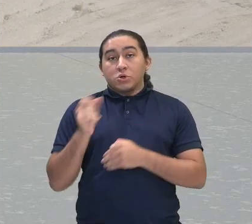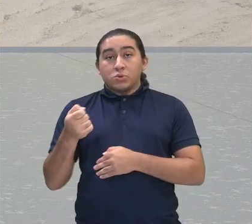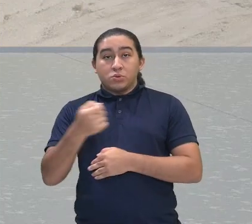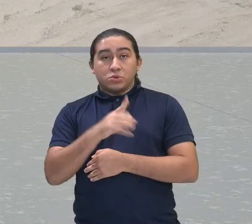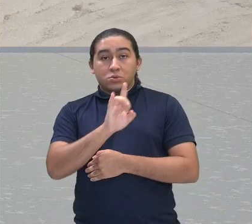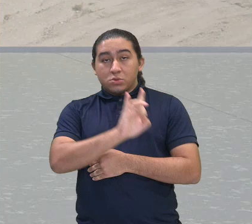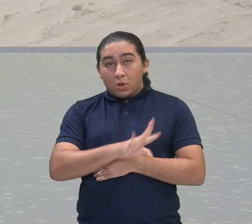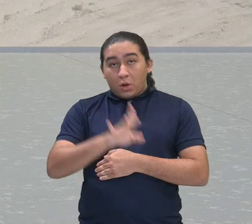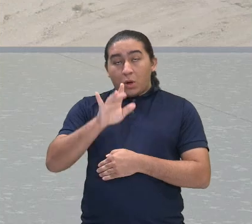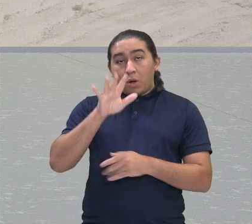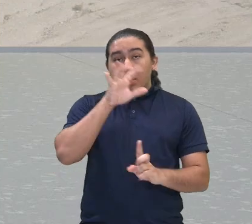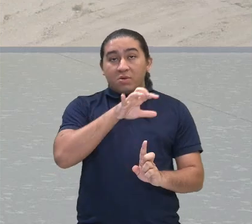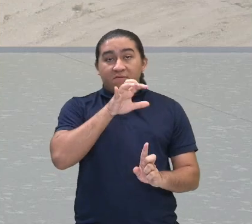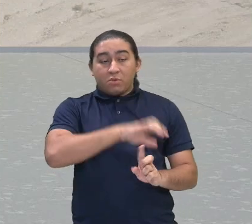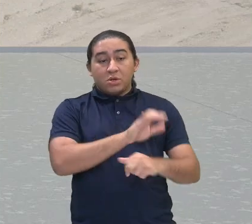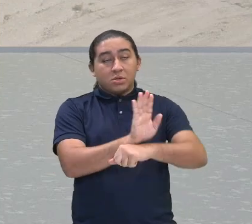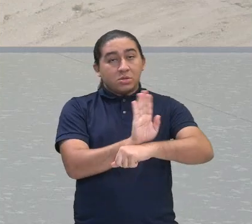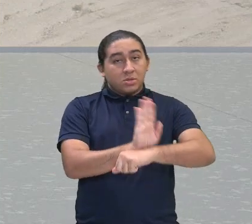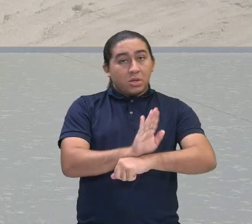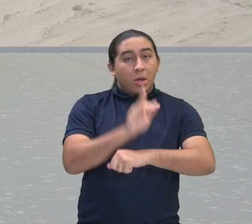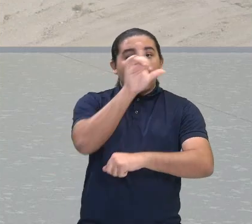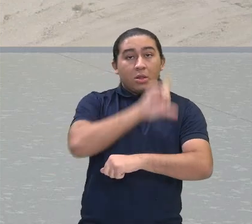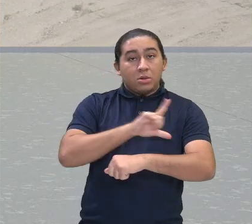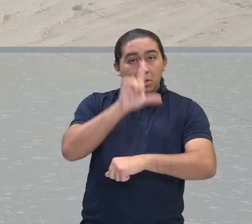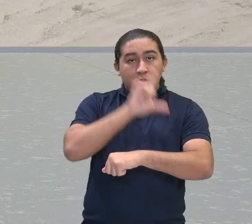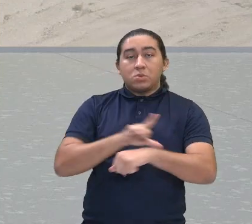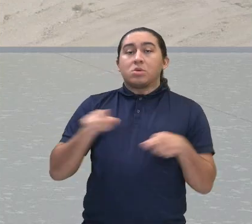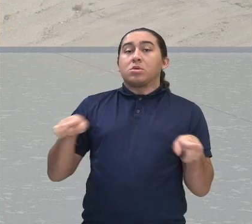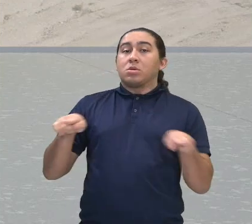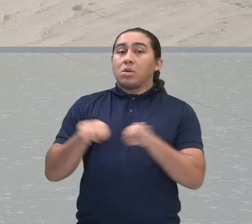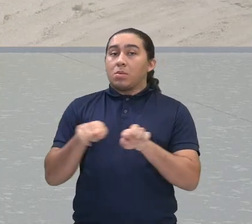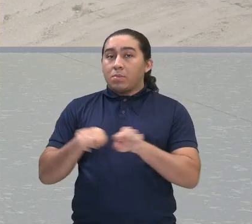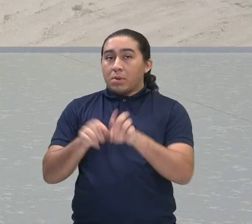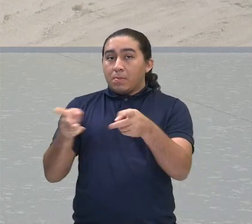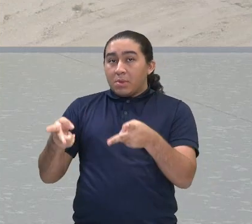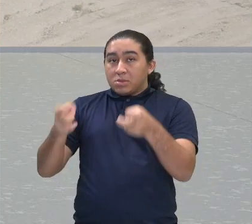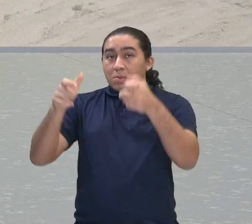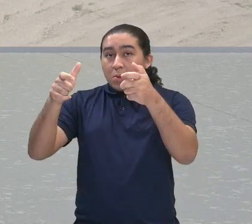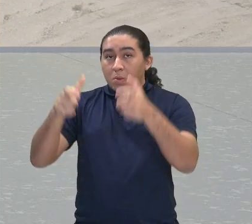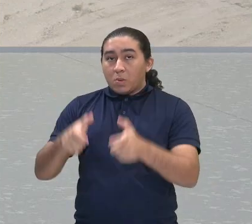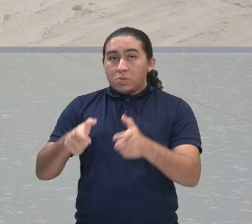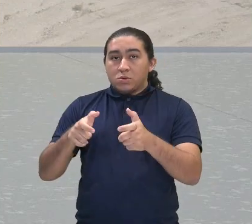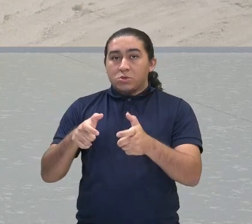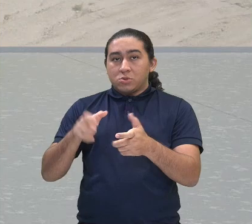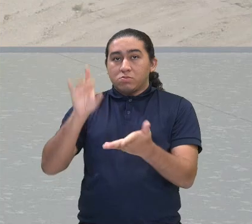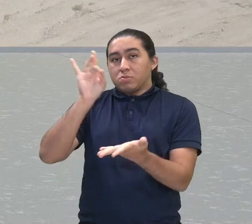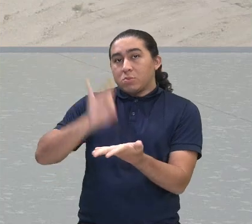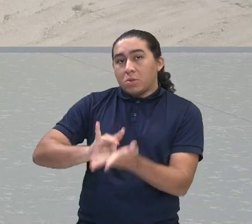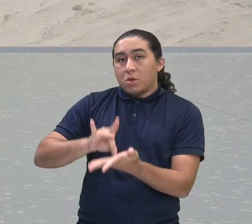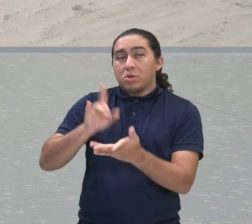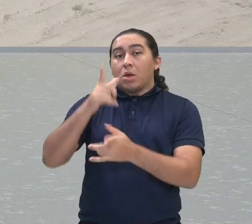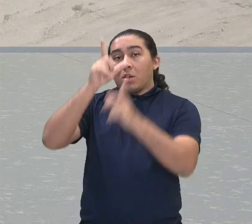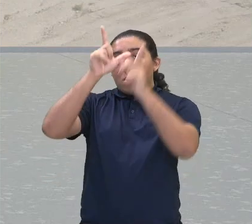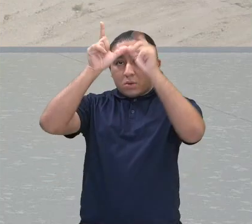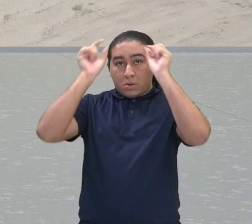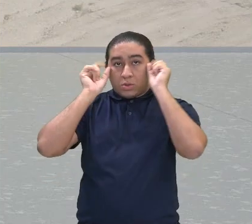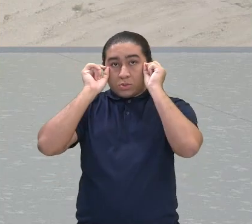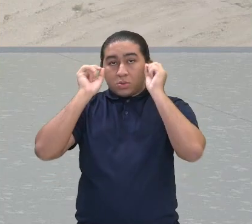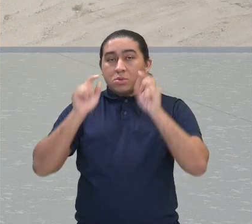mundo do cinema ou do mundo da literatura, tá? Nós vamos perceber que, na verdade, a Grécia